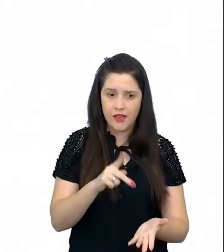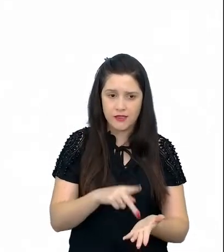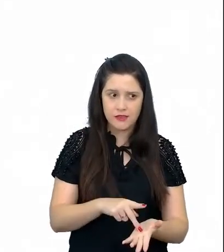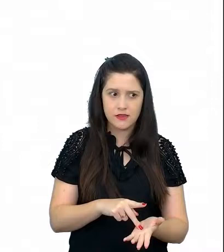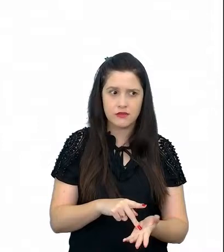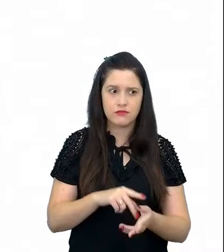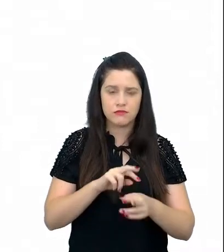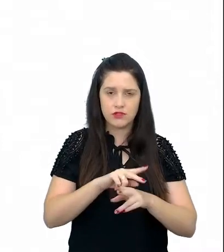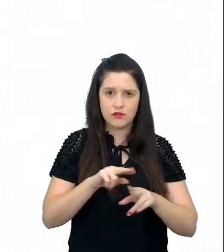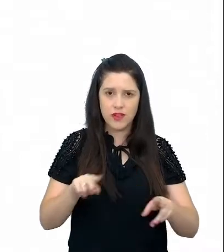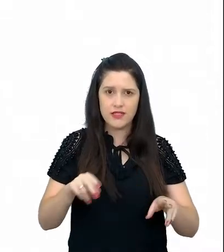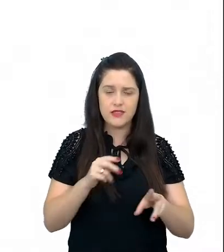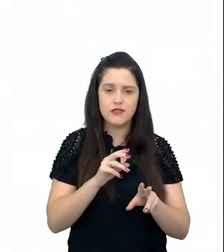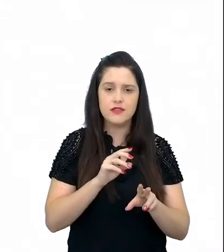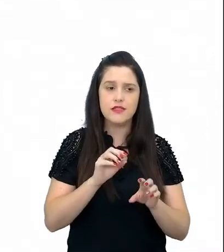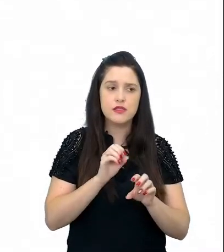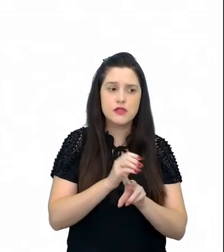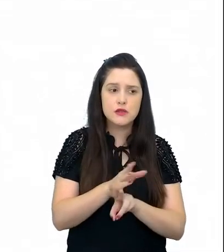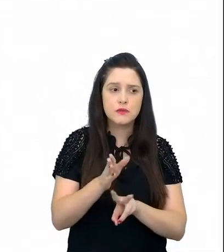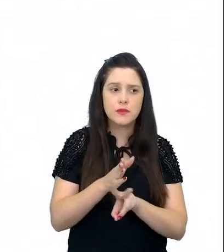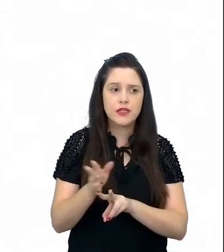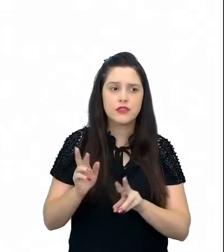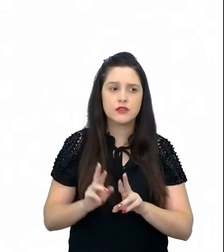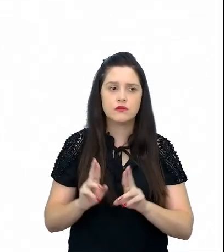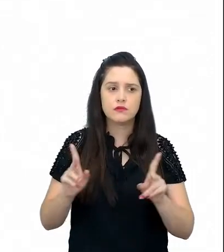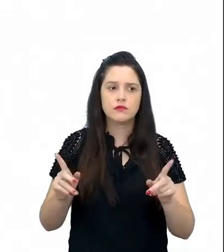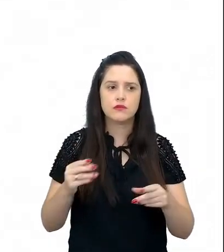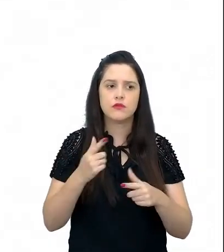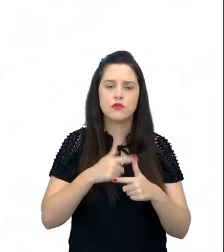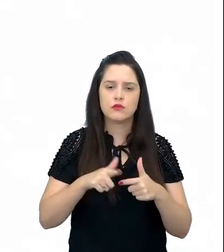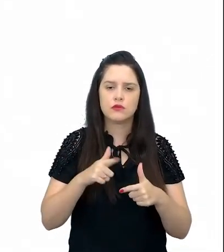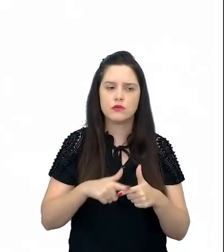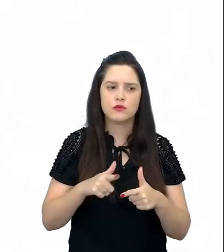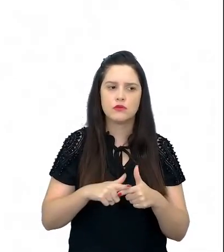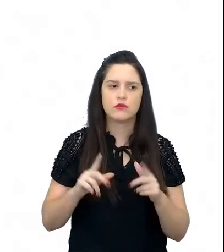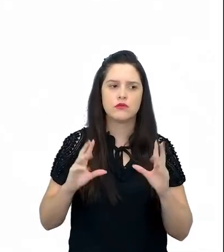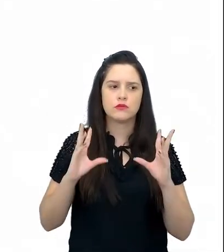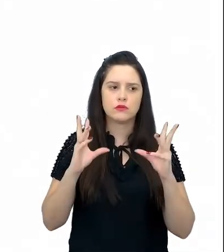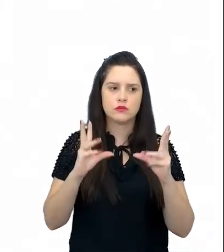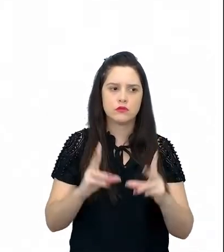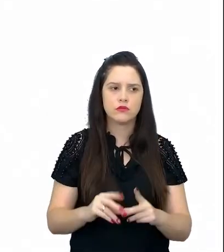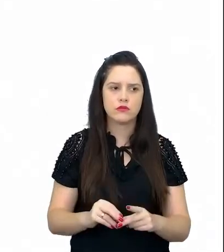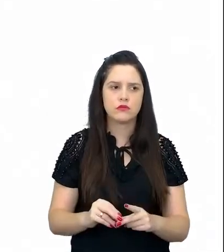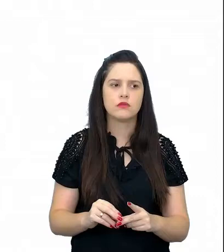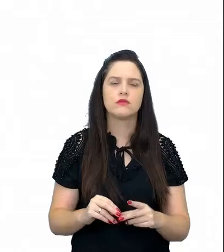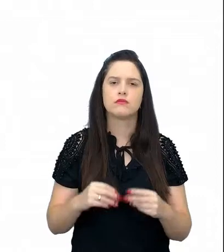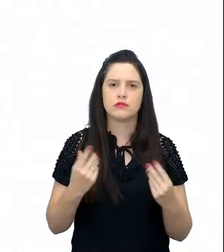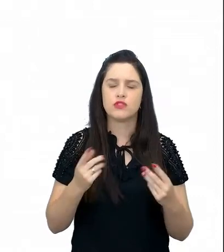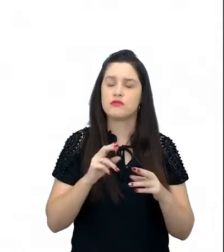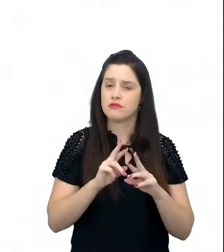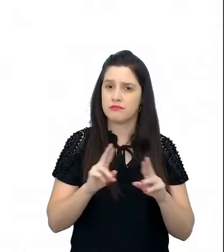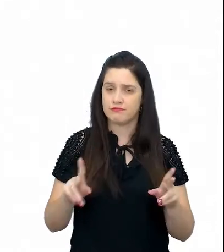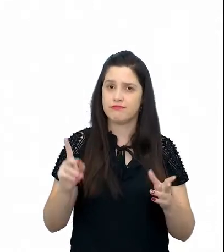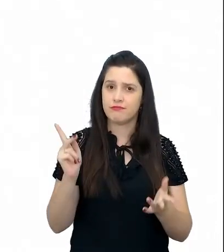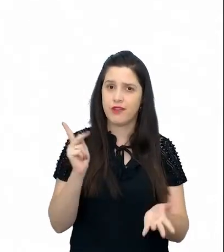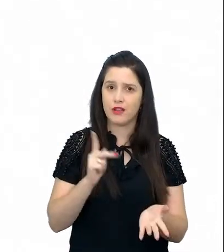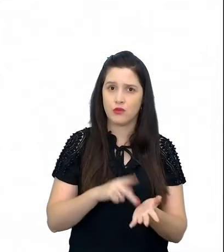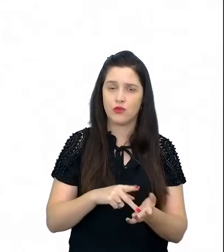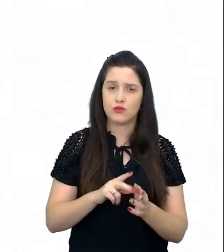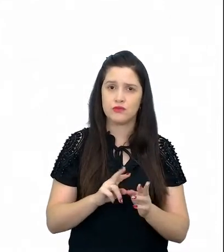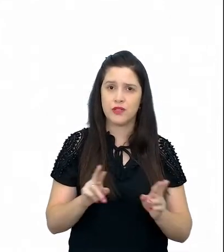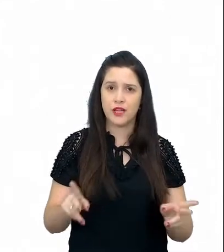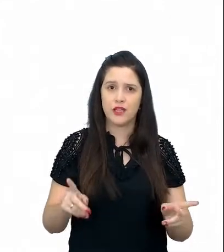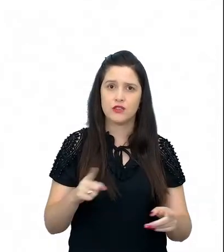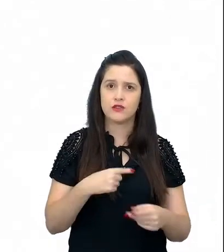De espécies diferentes. Olha só, resolver situações e problemas que envolvam a razão entre duas grandezas de naturezas diferentes, como velocidade e